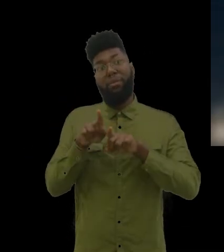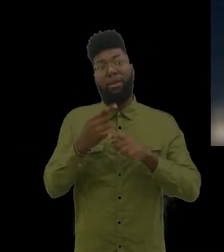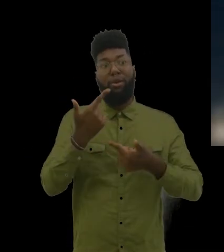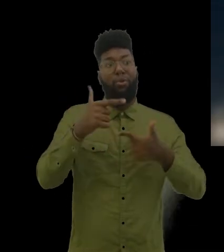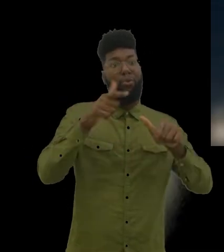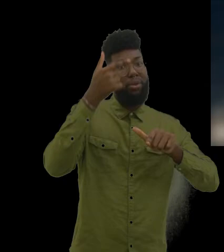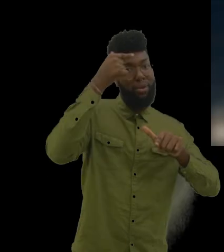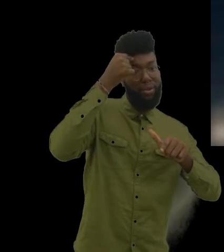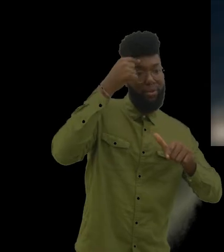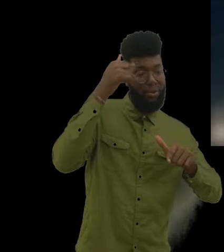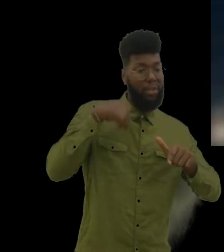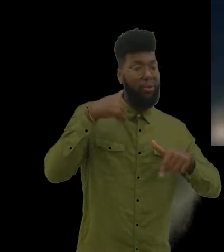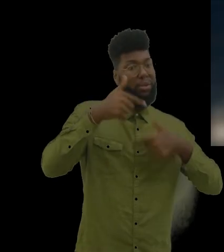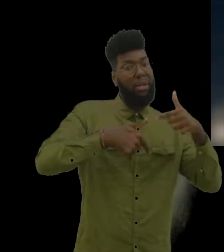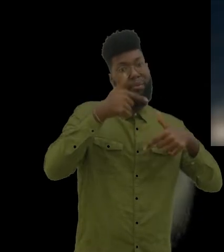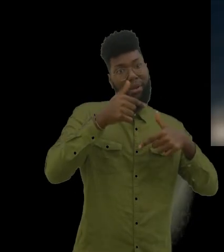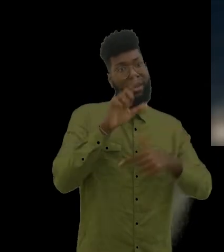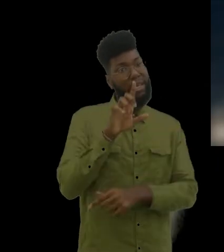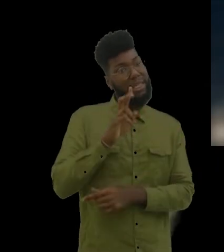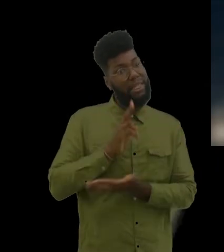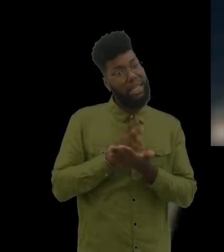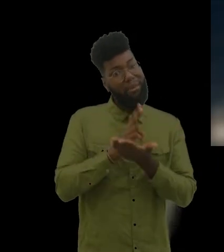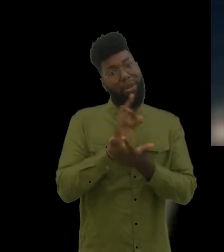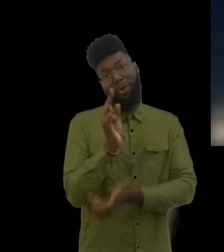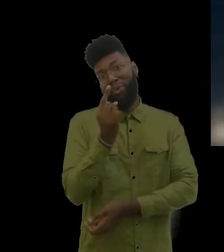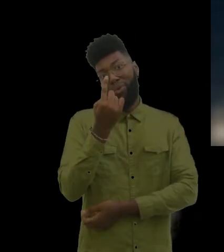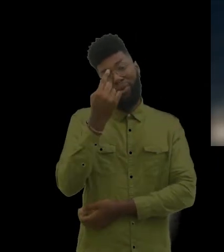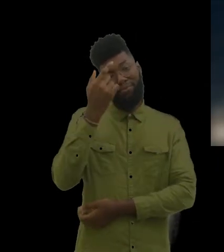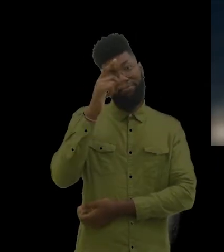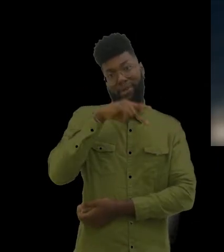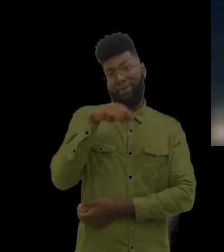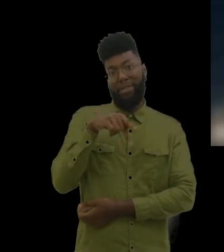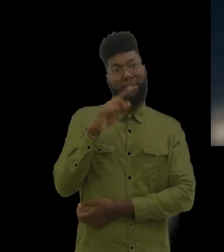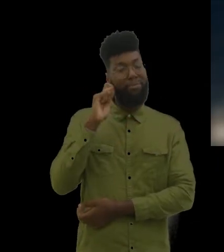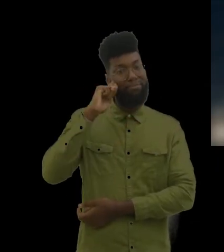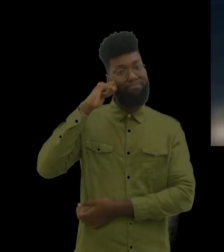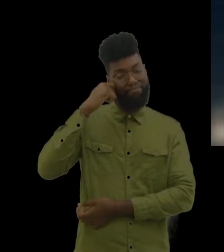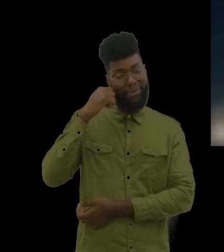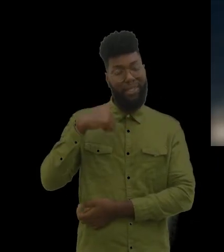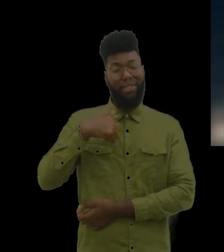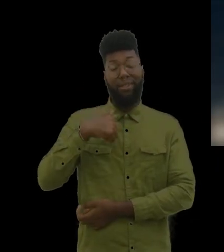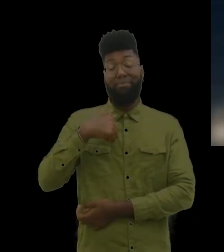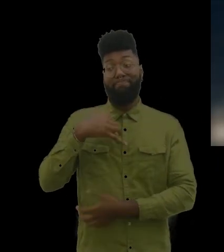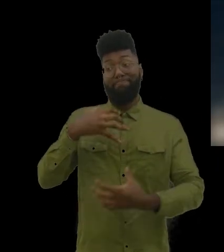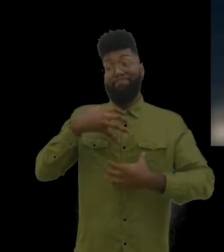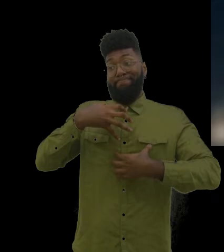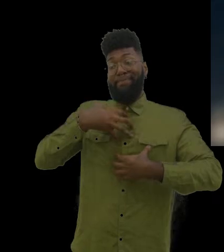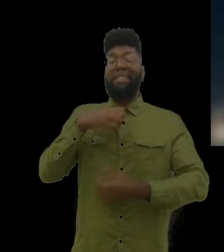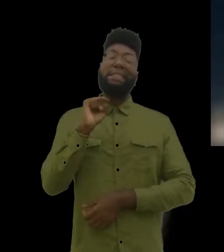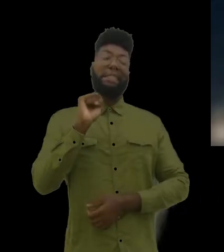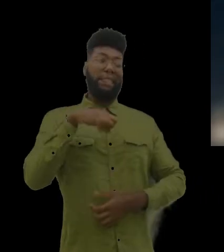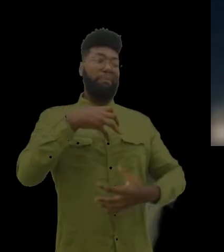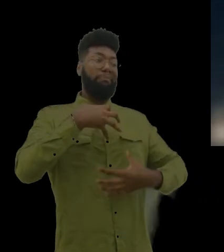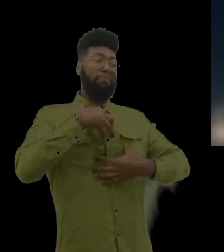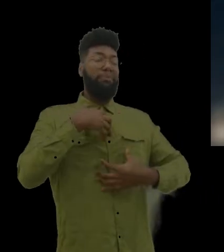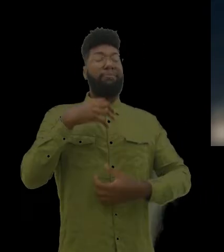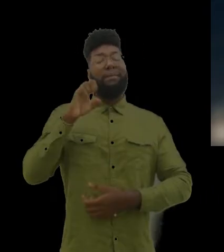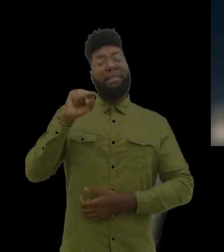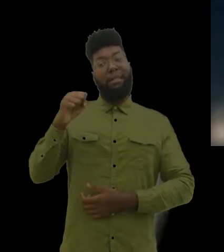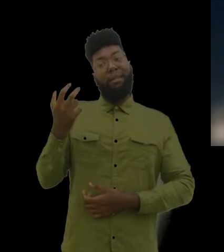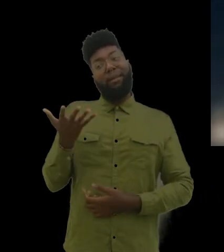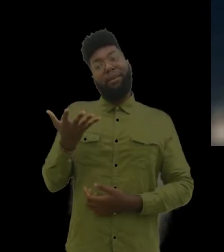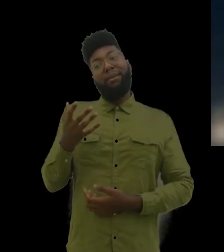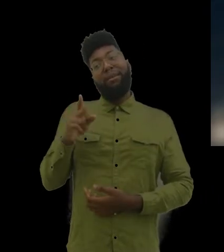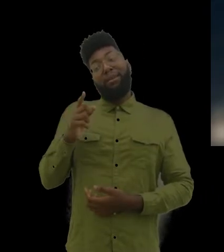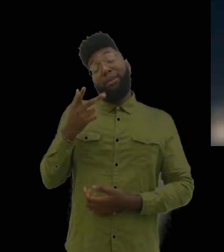isso acaba nos comovendo. Nos comovendo, né? A gente, né, tentando entender o porquê, né? Então, acho que esse